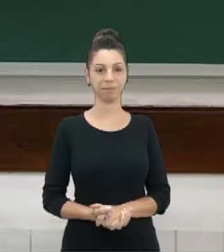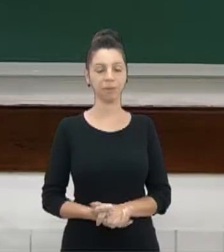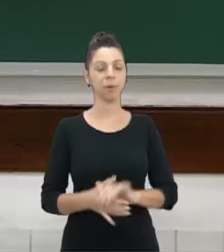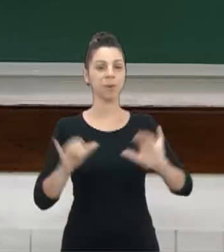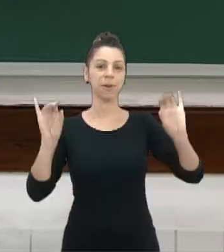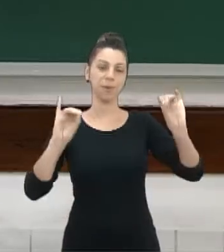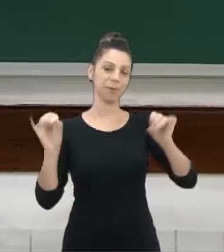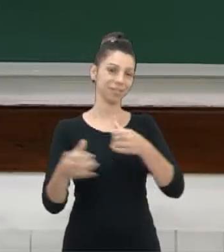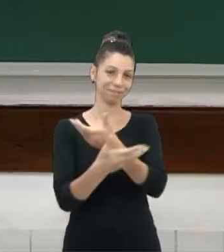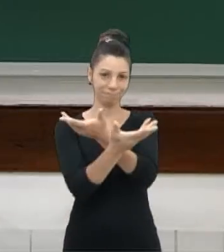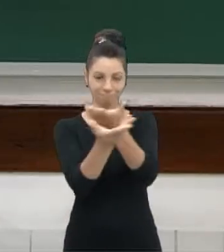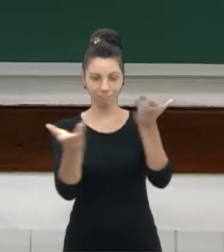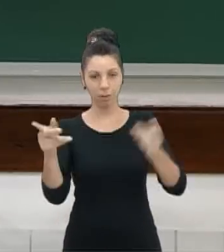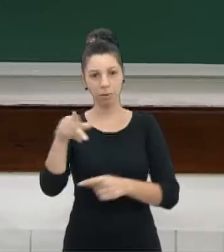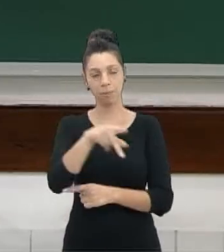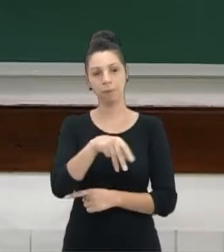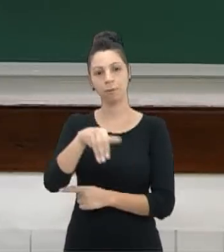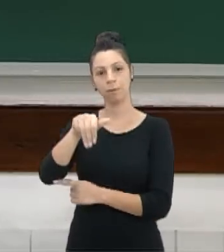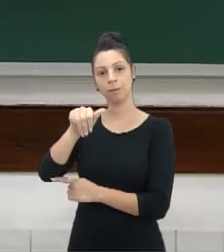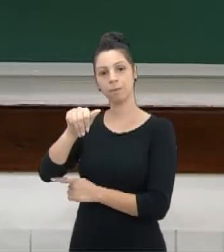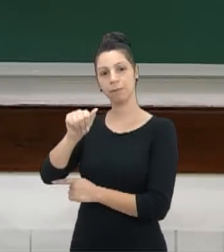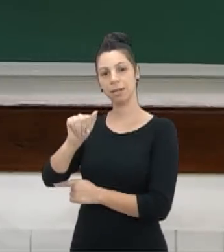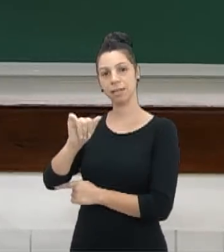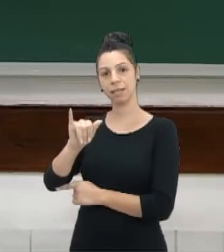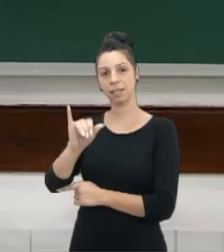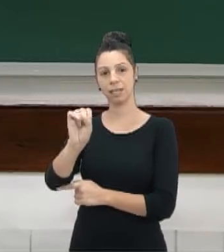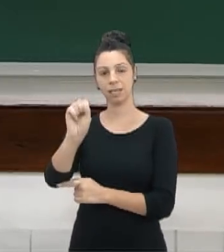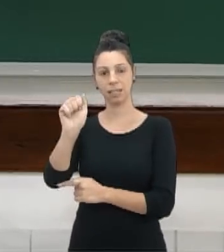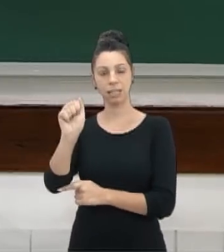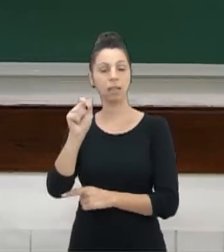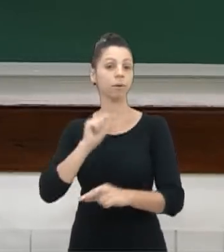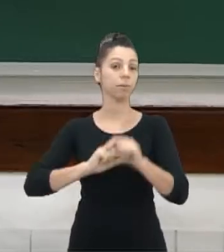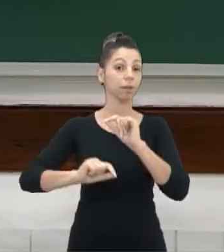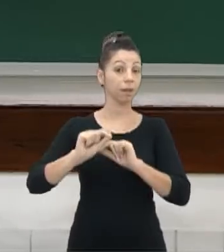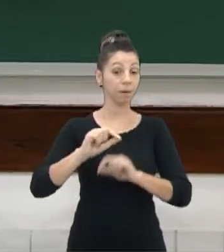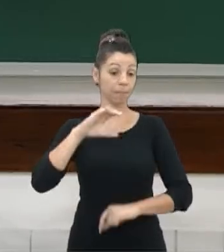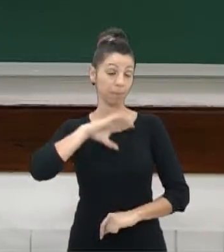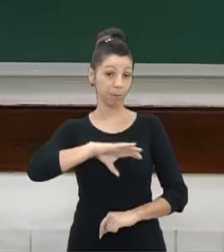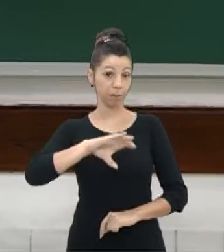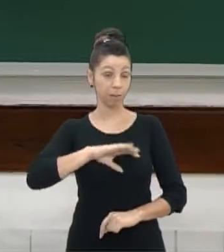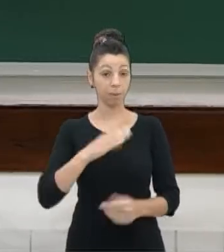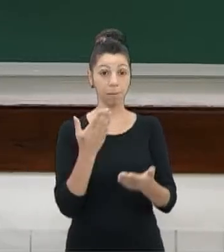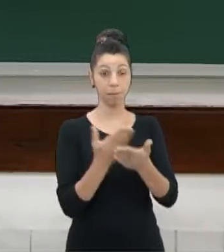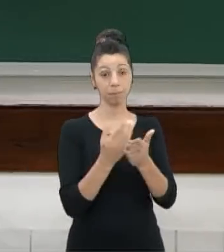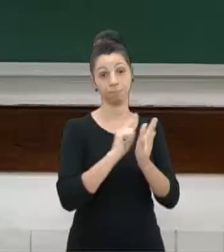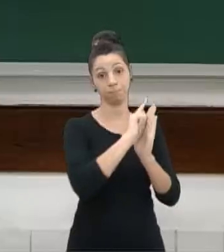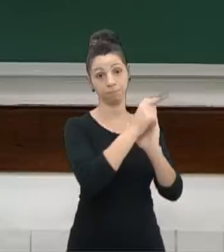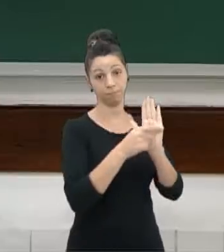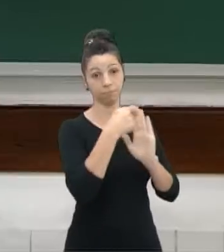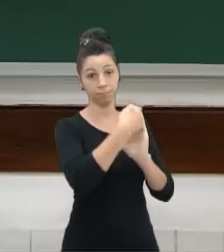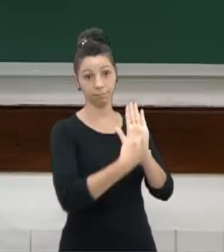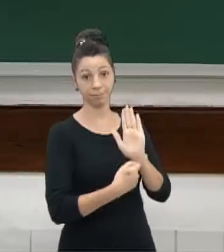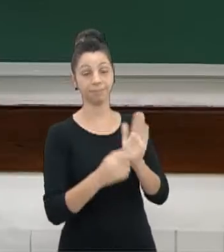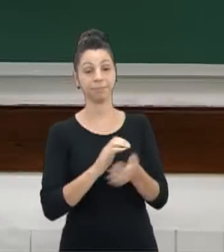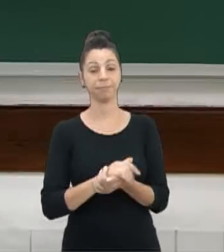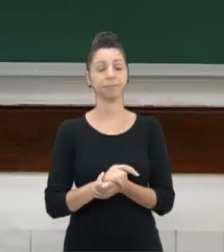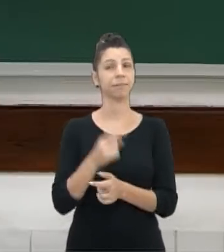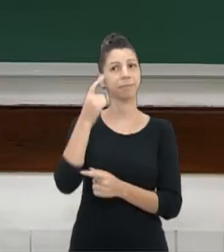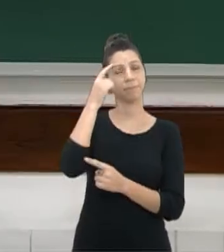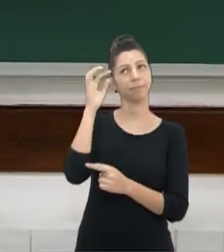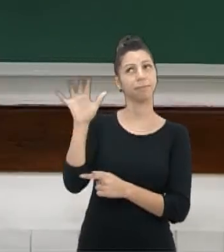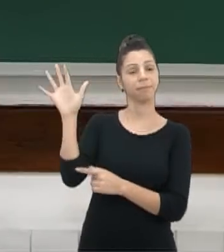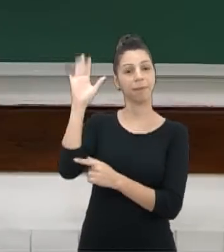Olá pessoal, professora Maísa com vocês para falar de língua portuguesa, para estudar gêneros textuais, para pensar